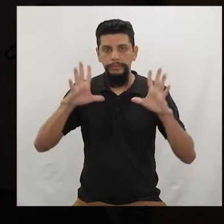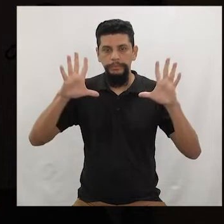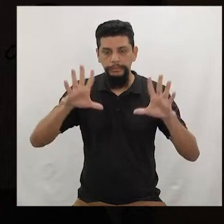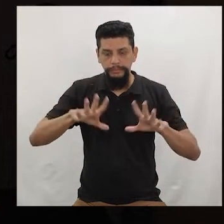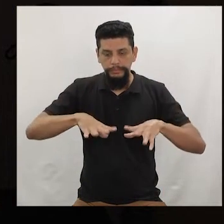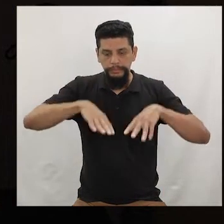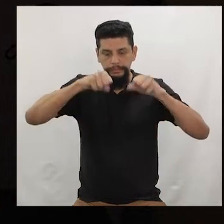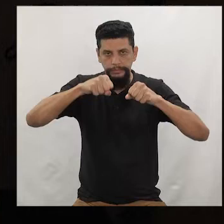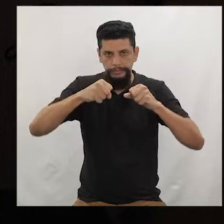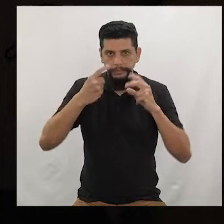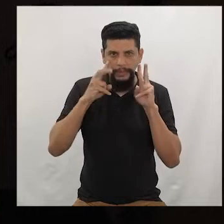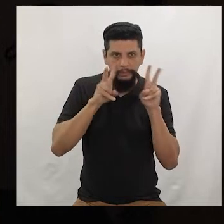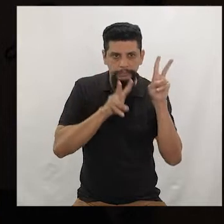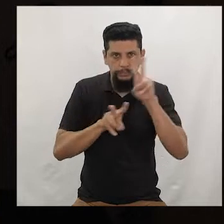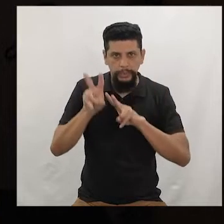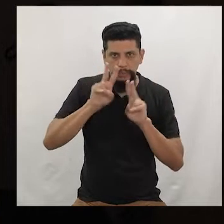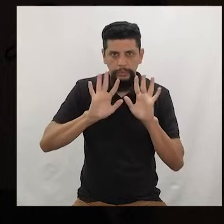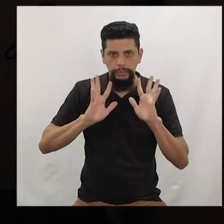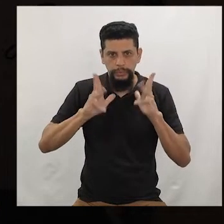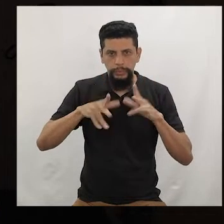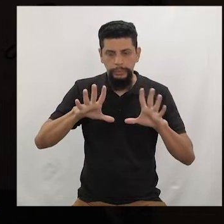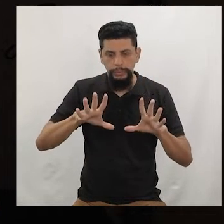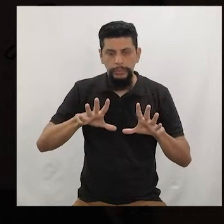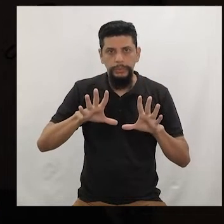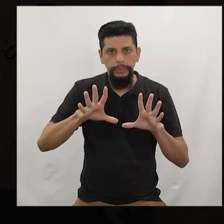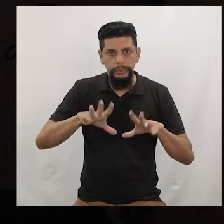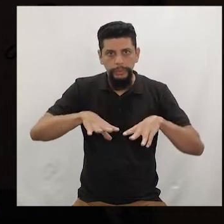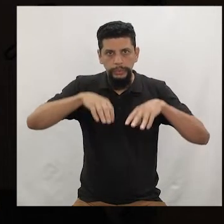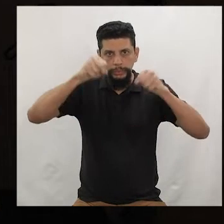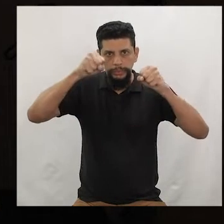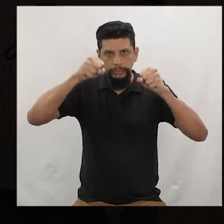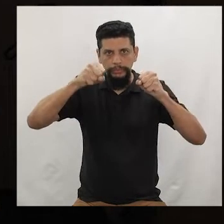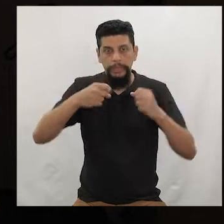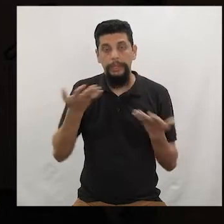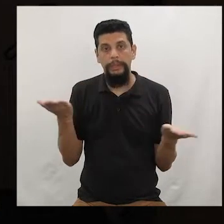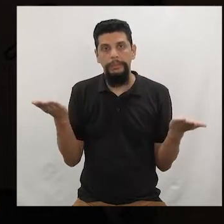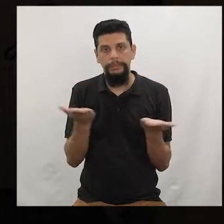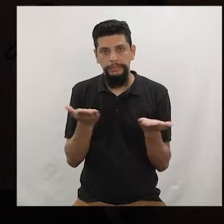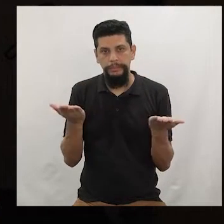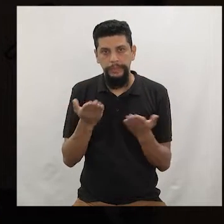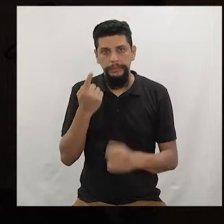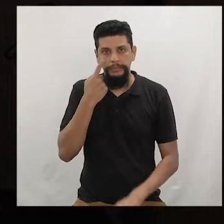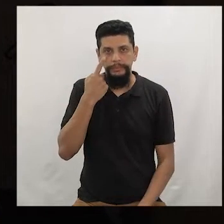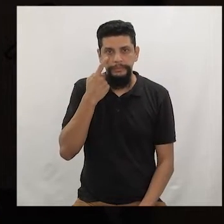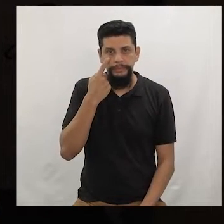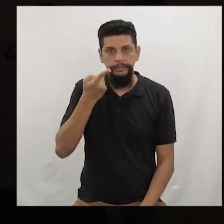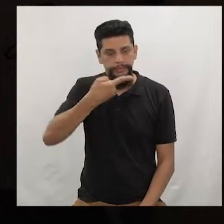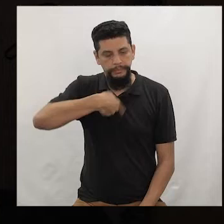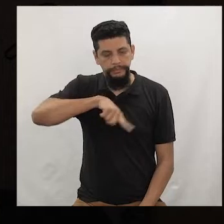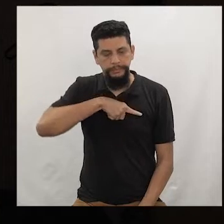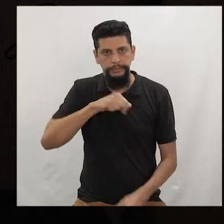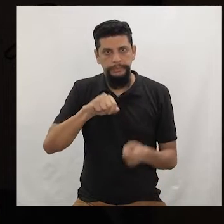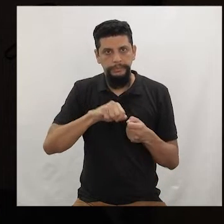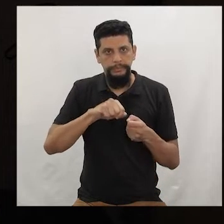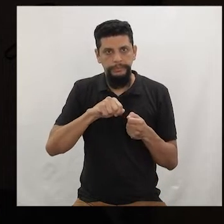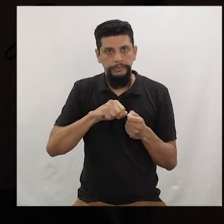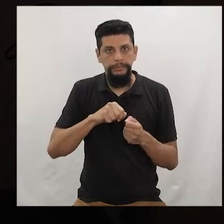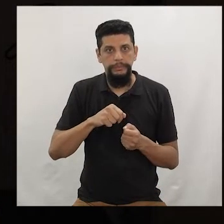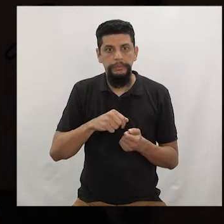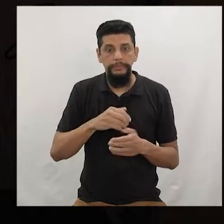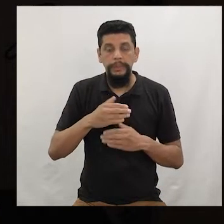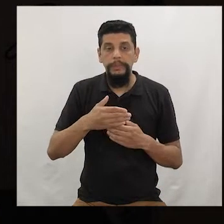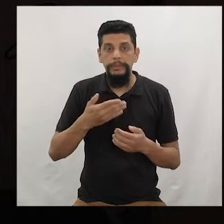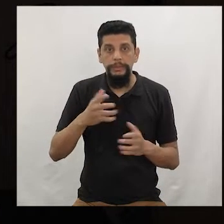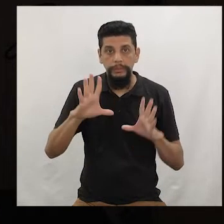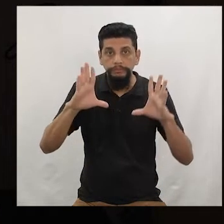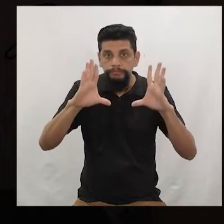Fica tudo escuro. Vocês estão vendo que está tudo escuro? Muito bem, então agora vamos ver o que nós fazemos durante